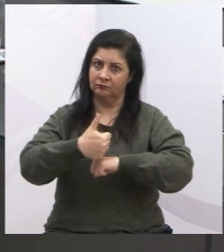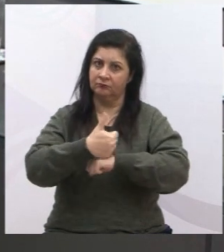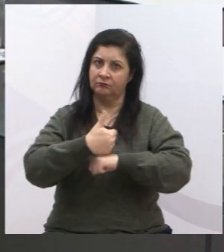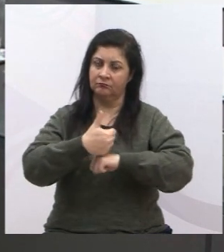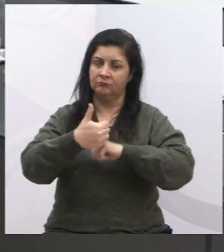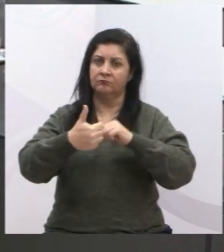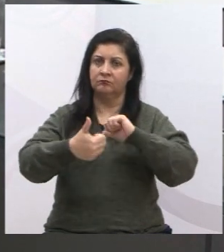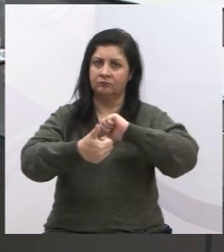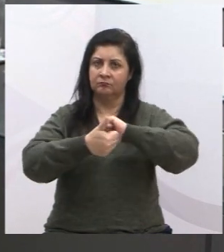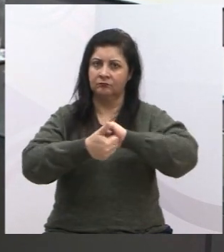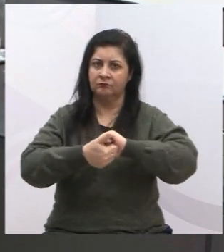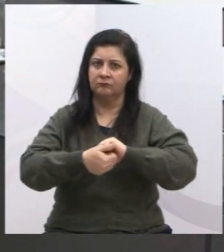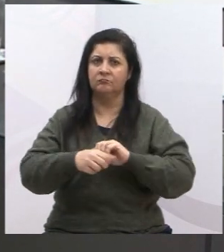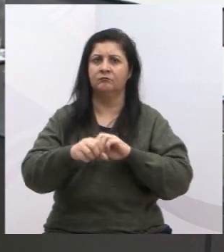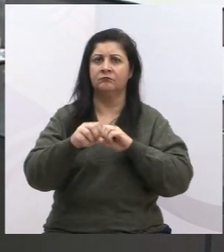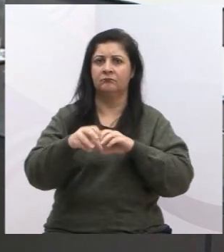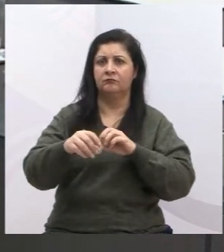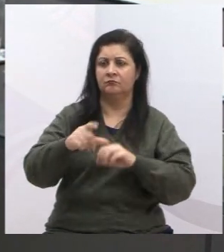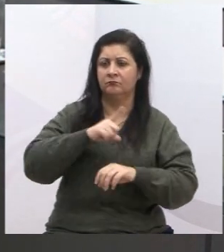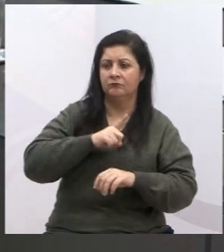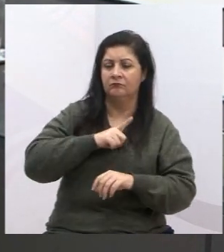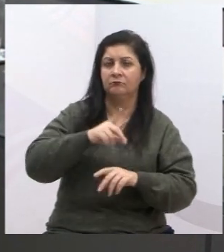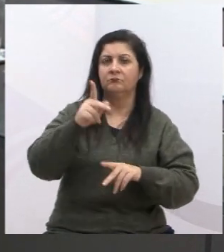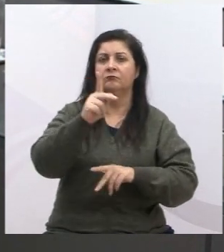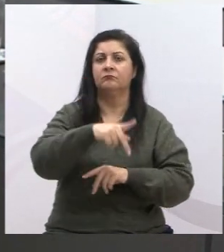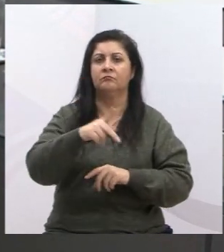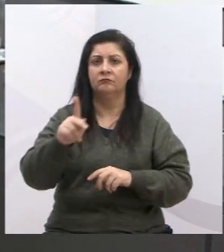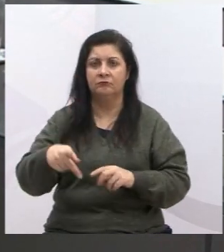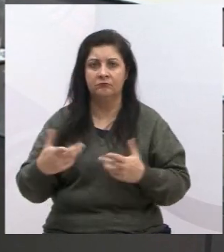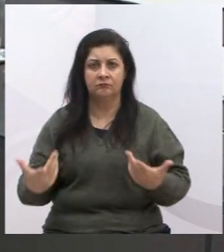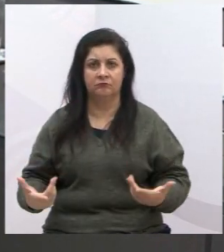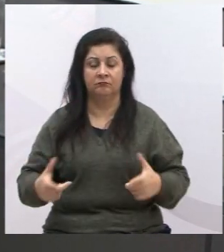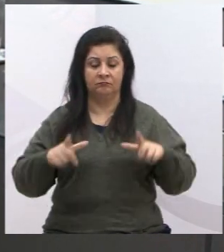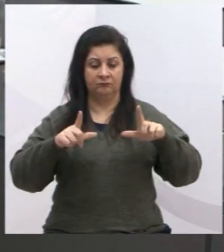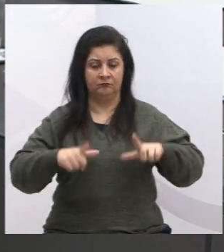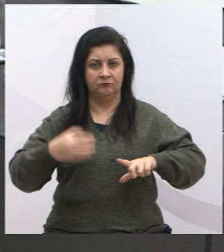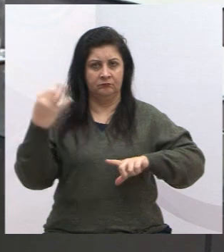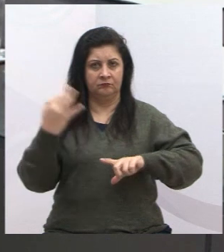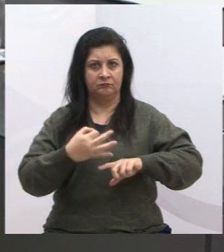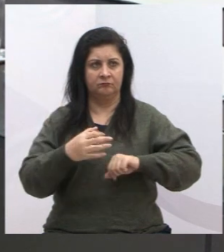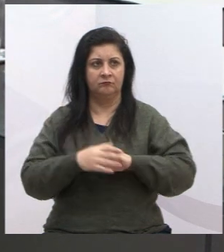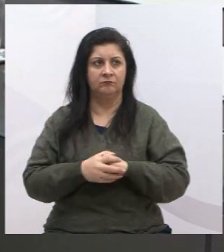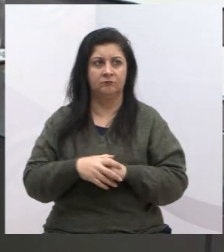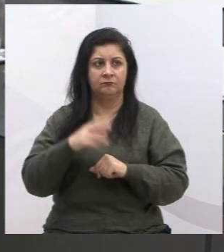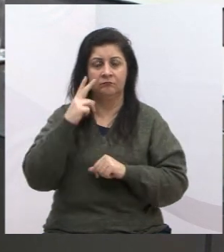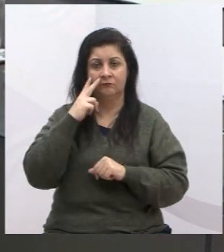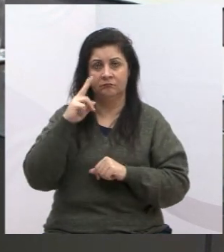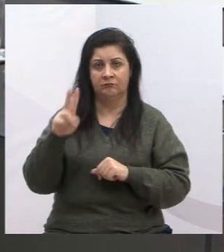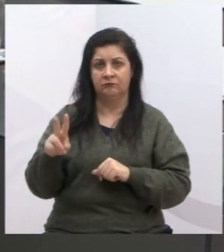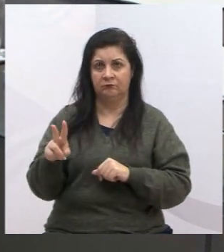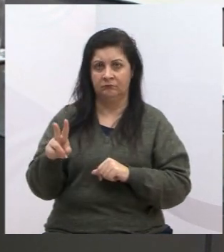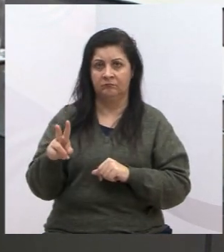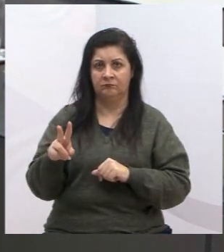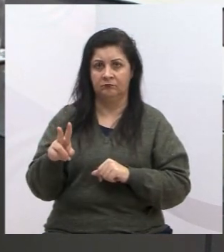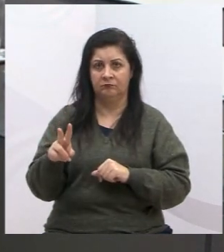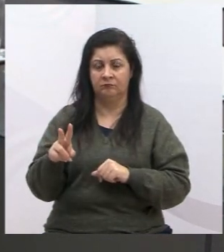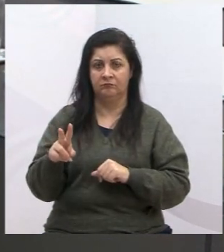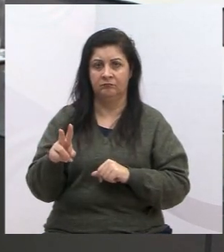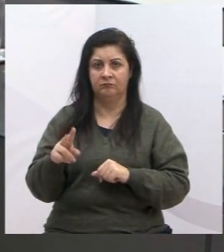precisa formar professores, você precisa ter um ambiente adequado. E eu vi lá